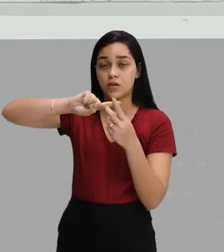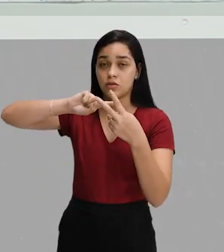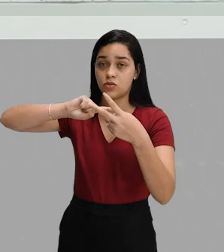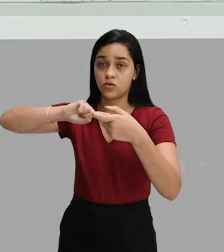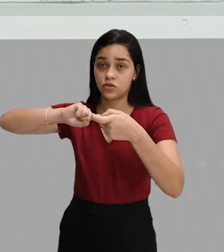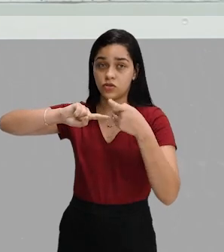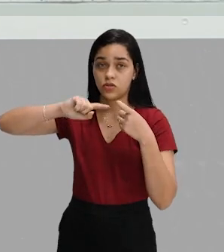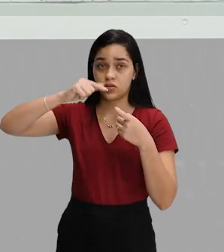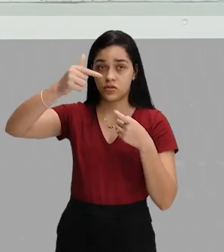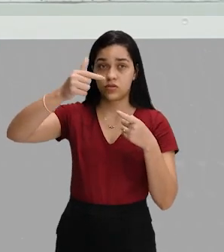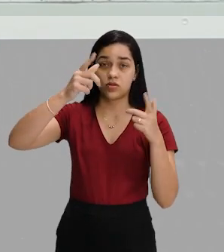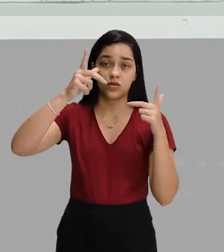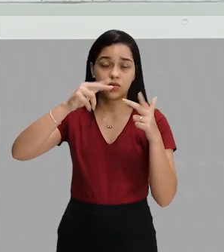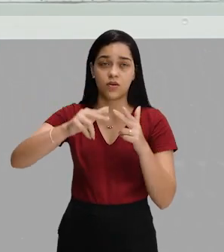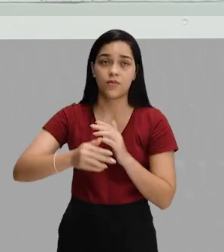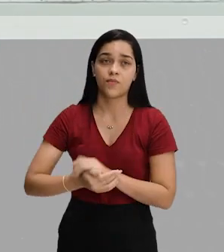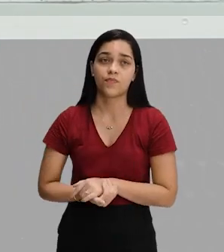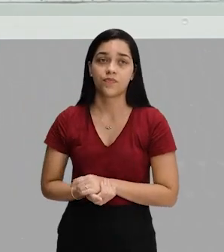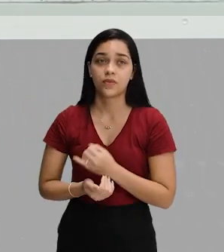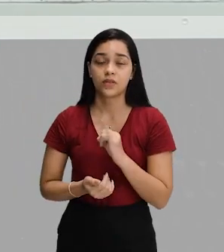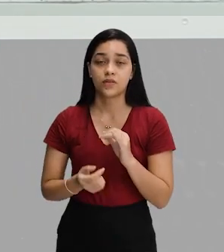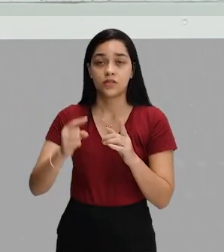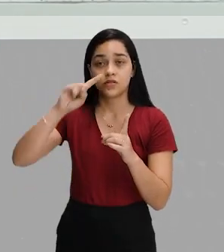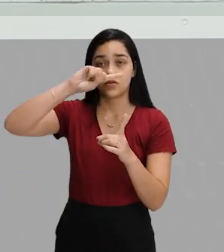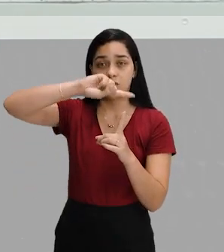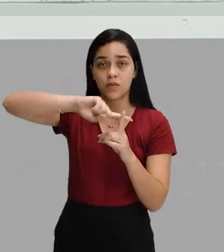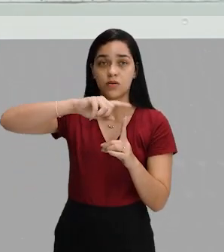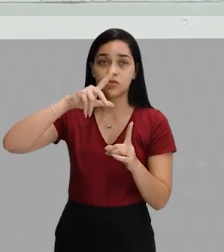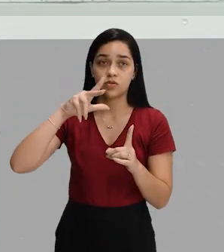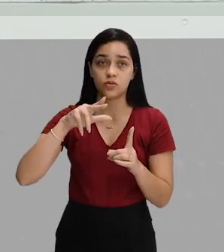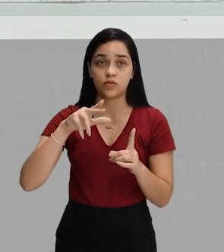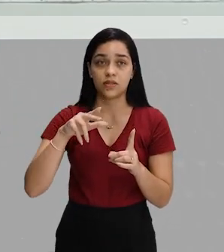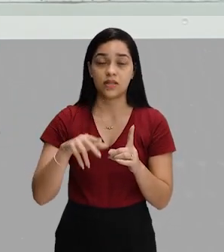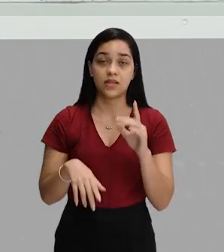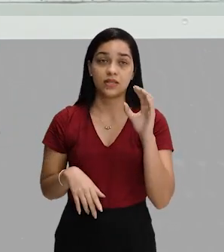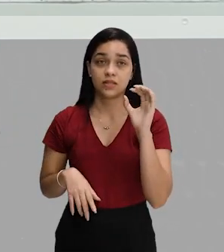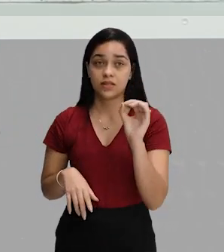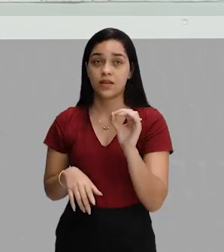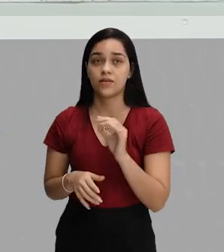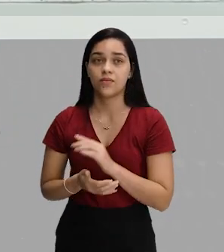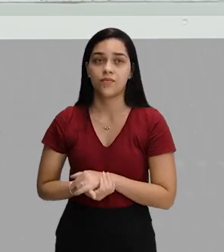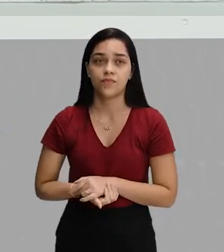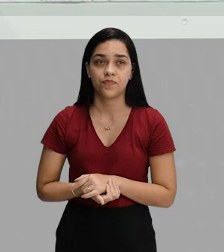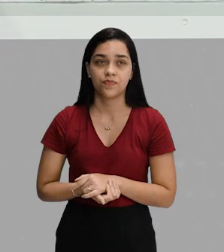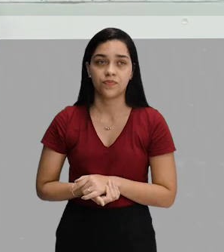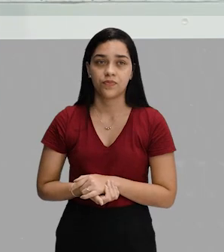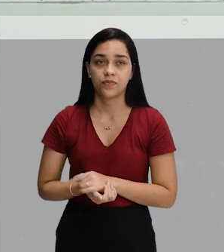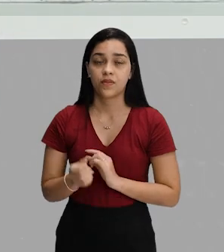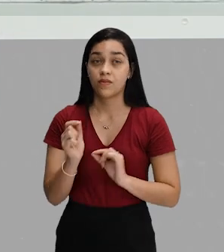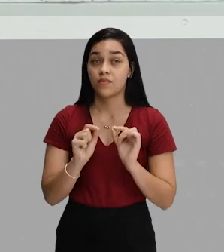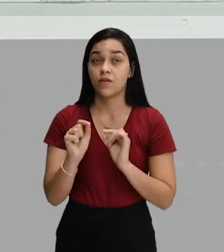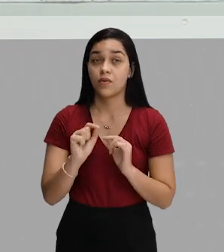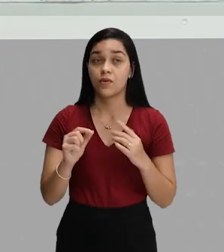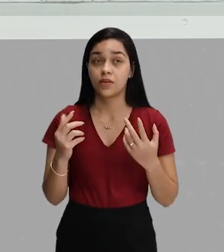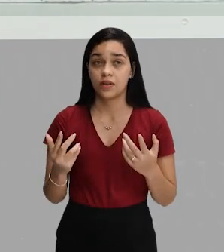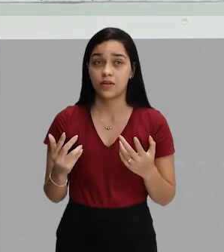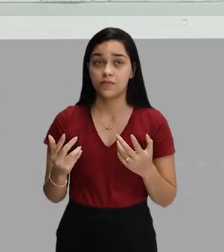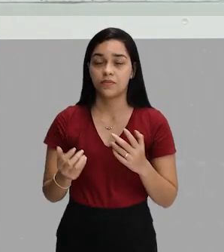são simétricos. Se você somar esses dois, isso aqui vai dar 0. E isso aqui vai dar o quê?